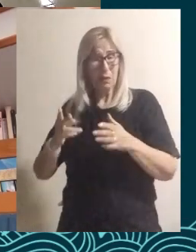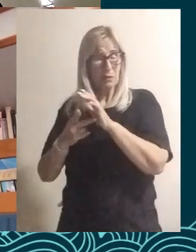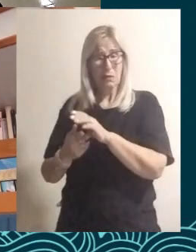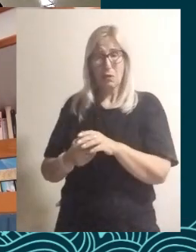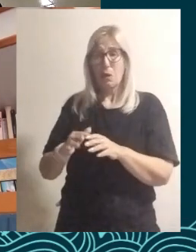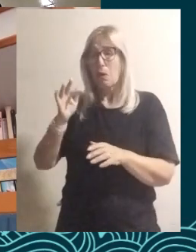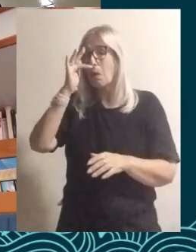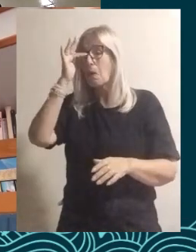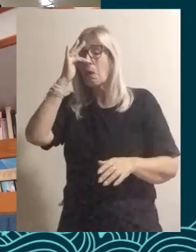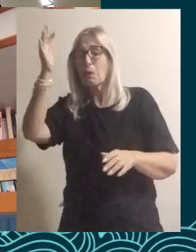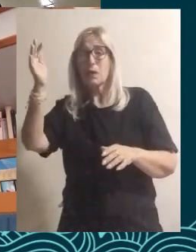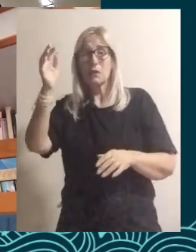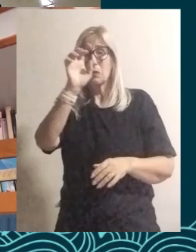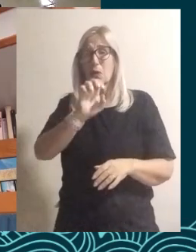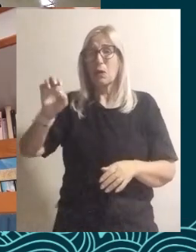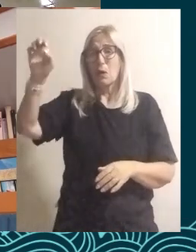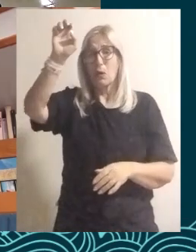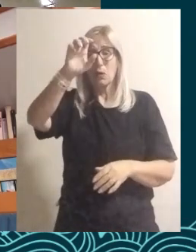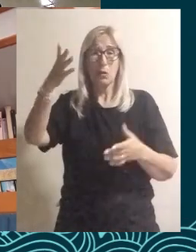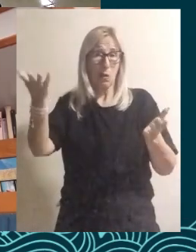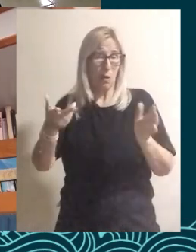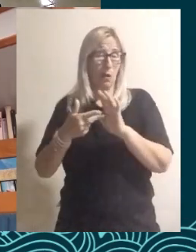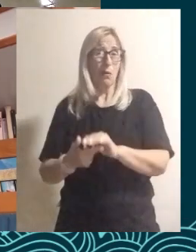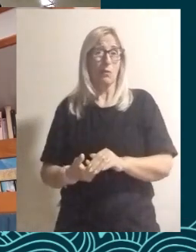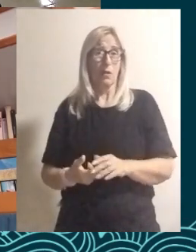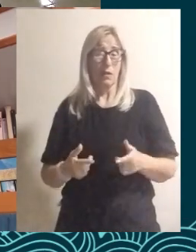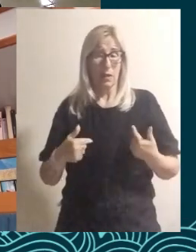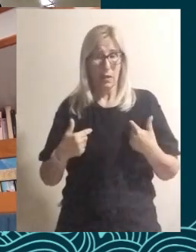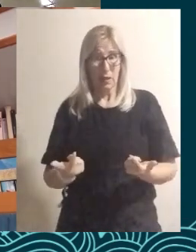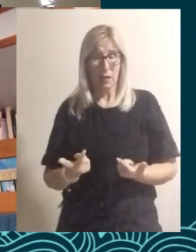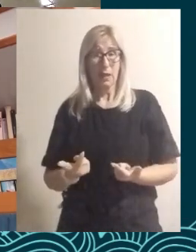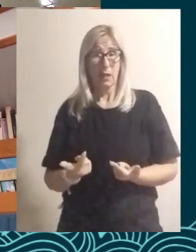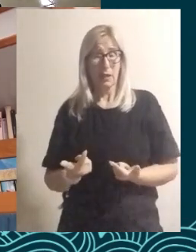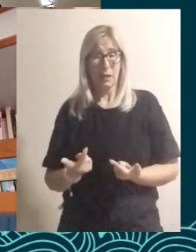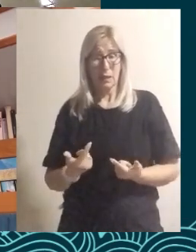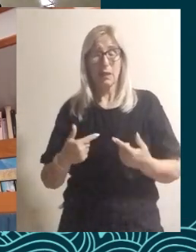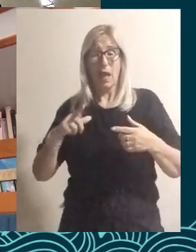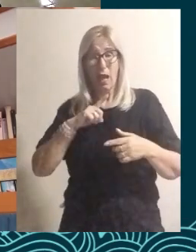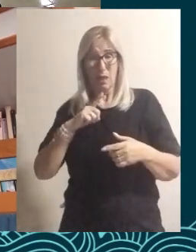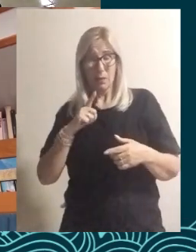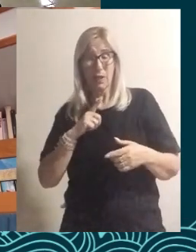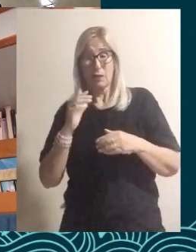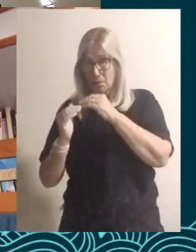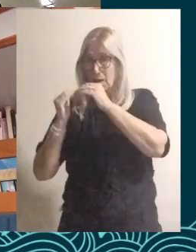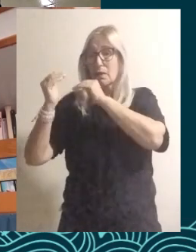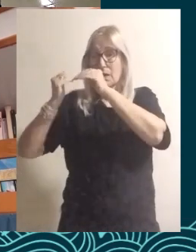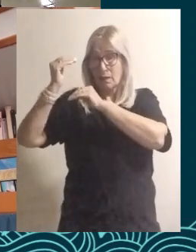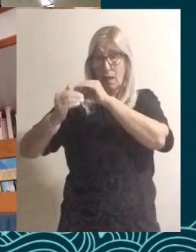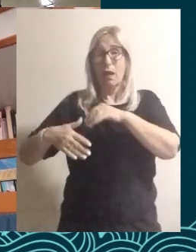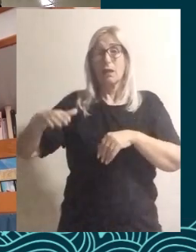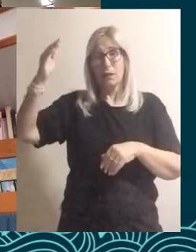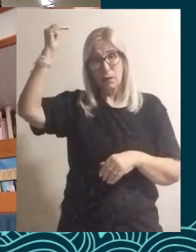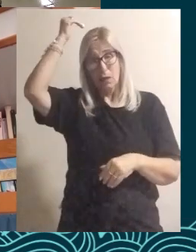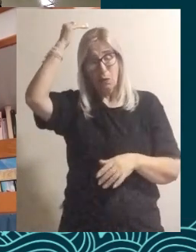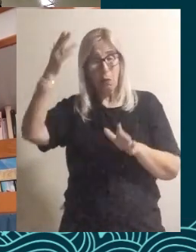você acha que, por exemplo, na França ou outros países da Europa que você conheceu, a mulher já tem mais esse tempo estipulado, já